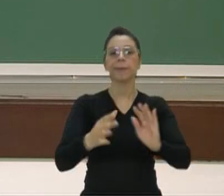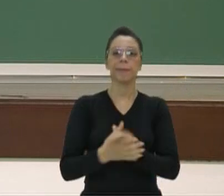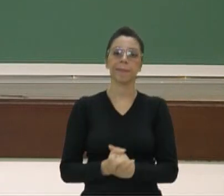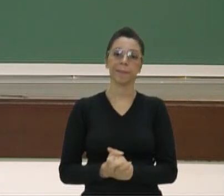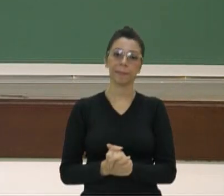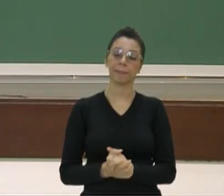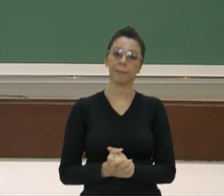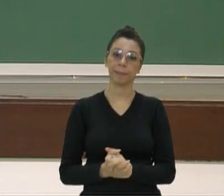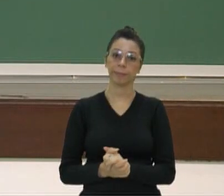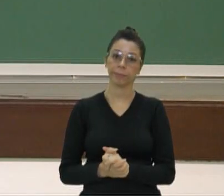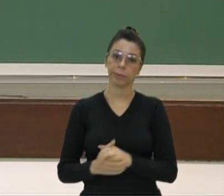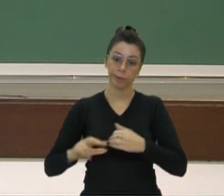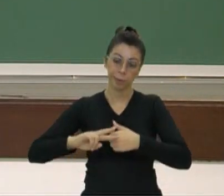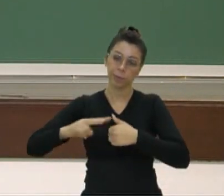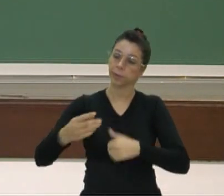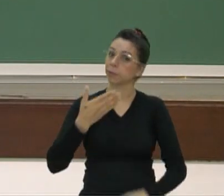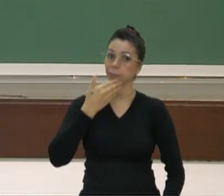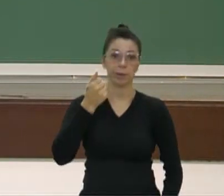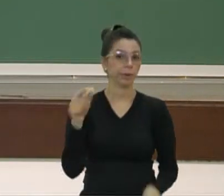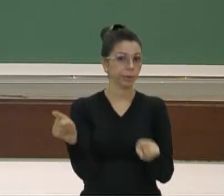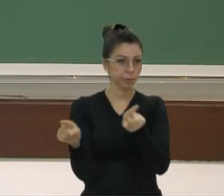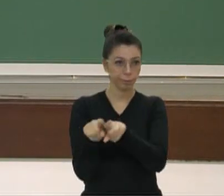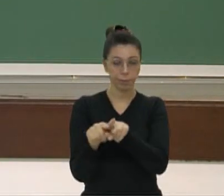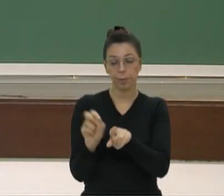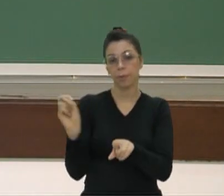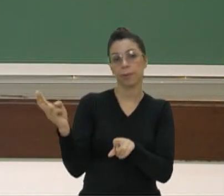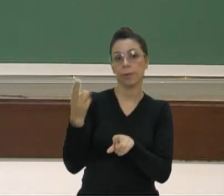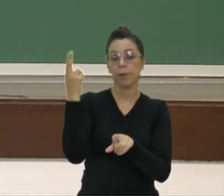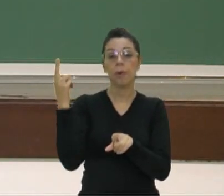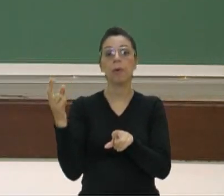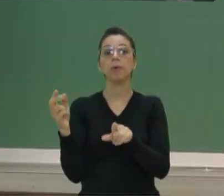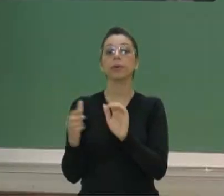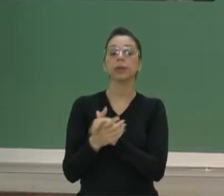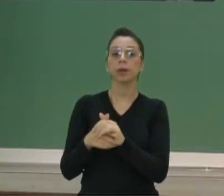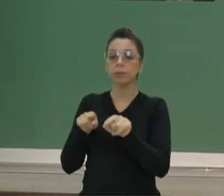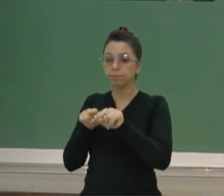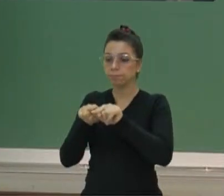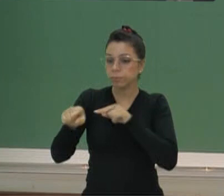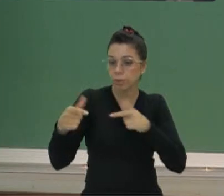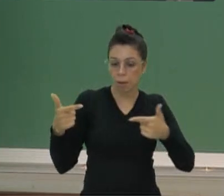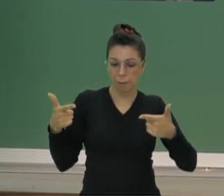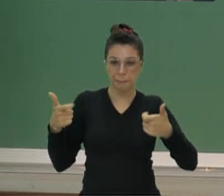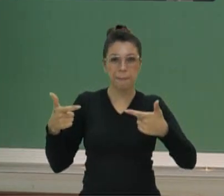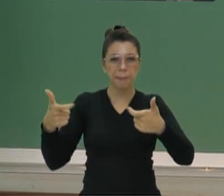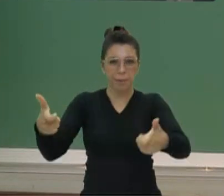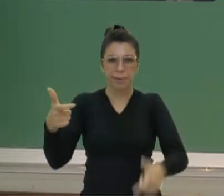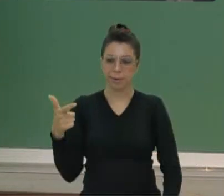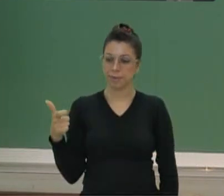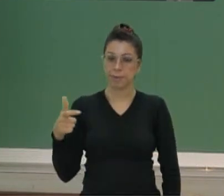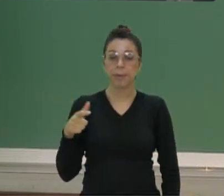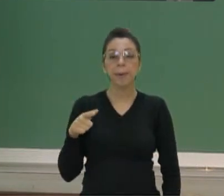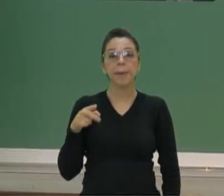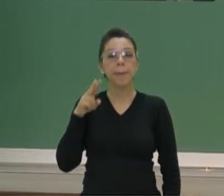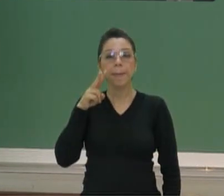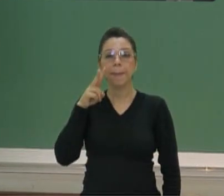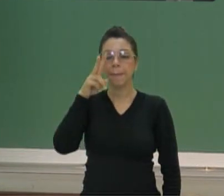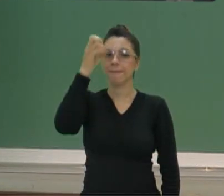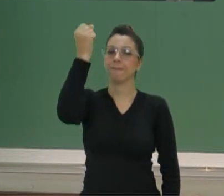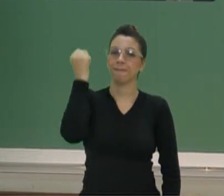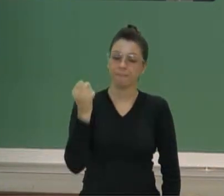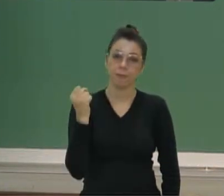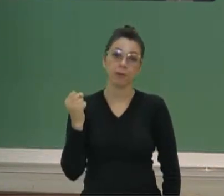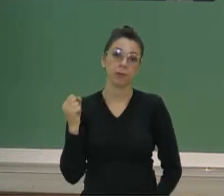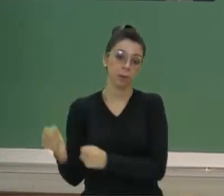possibilidade e, por consequência, ser o melhor. Ou então a corrida armamentista, maneira de mostrar mais força bélica,